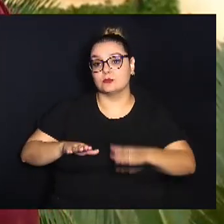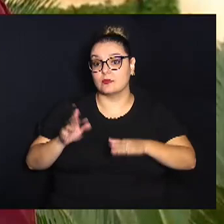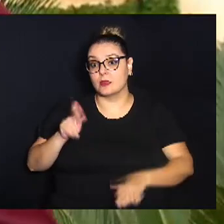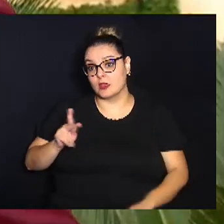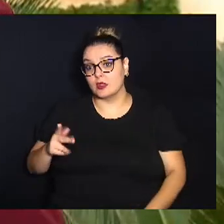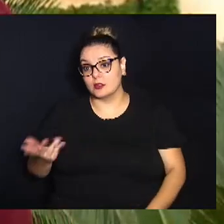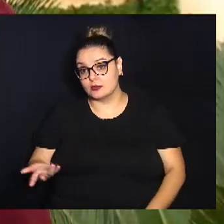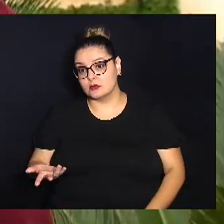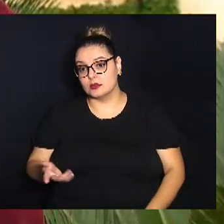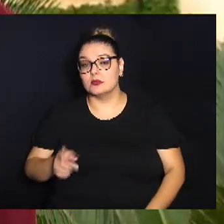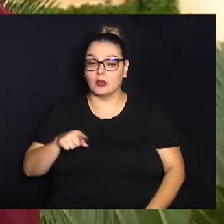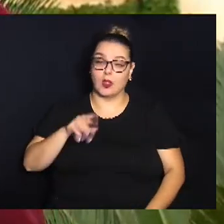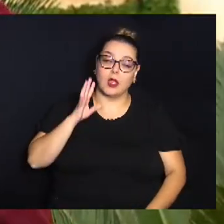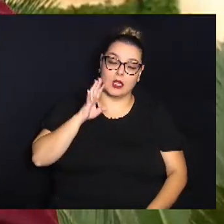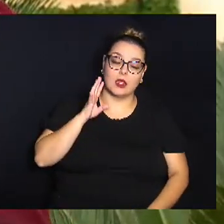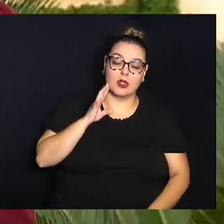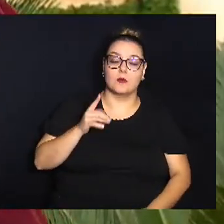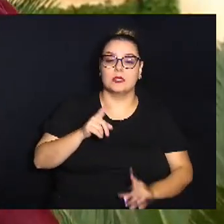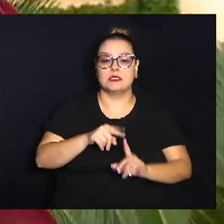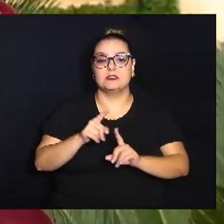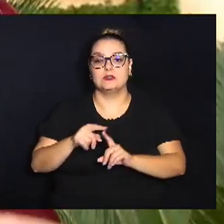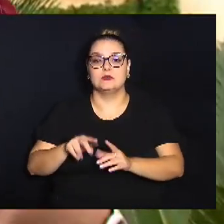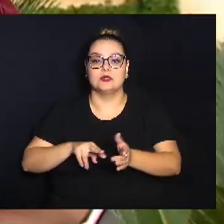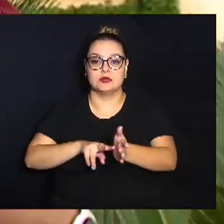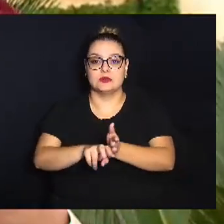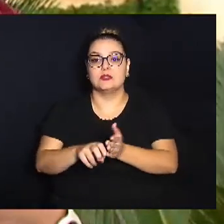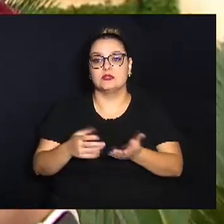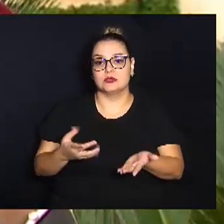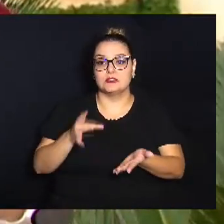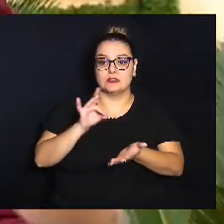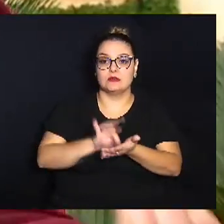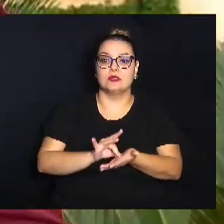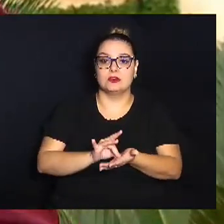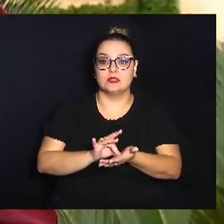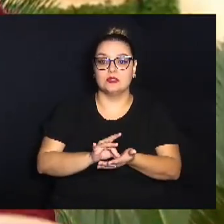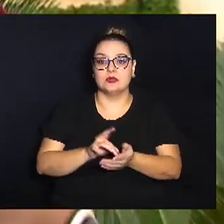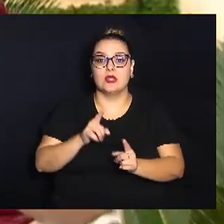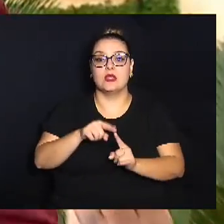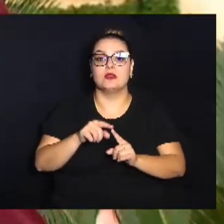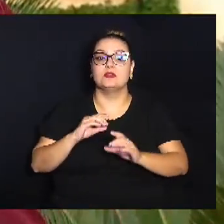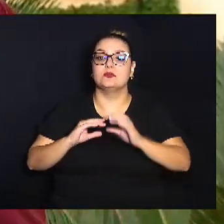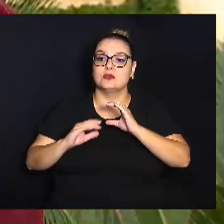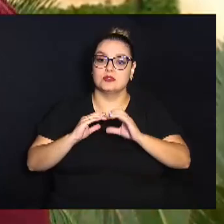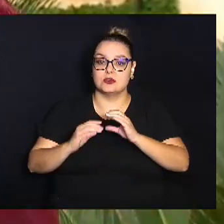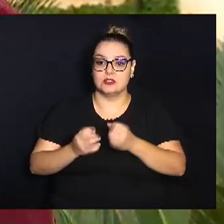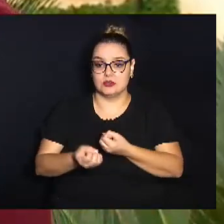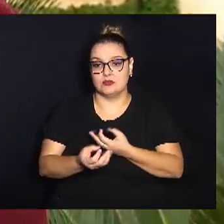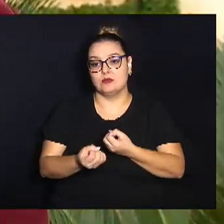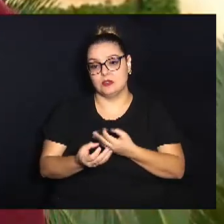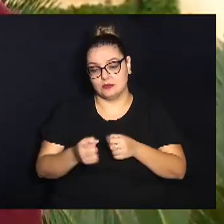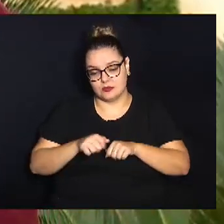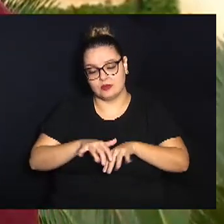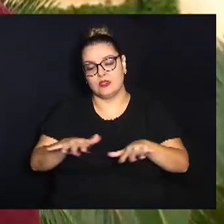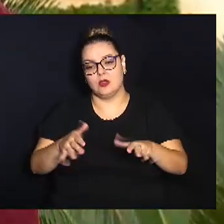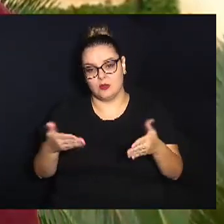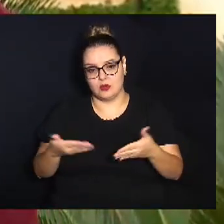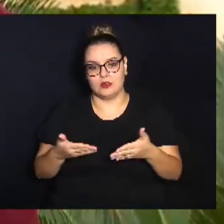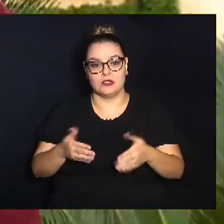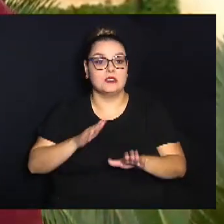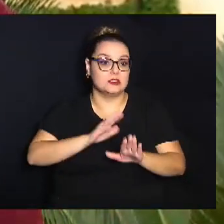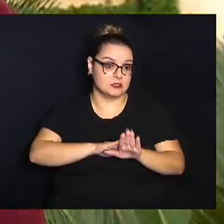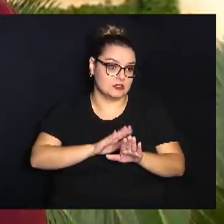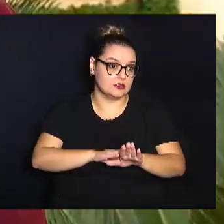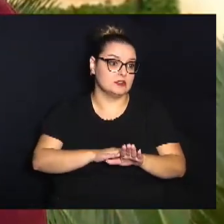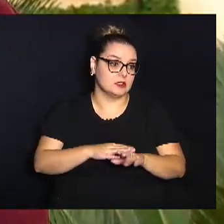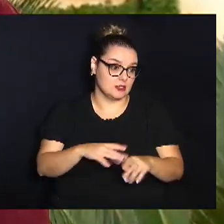Enfim. Então é bem bacana esse tipo de diagnóstico, na verdade, esse tipo de comunicação e de informação que a gente está passando hoje. Essa ação é